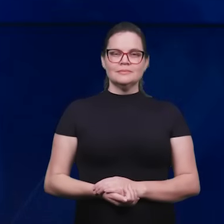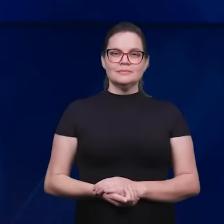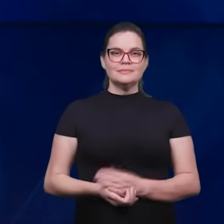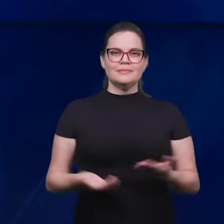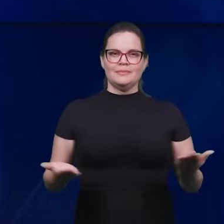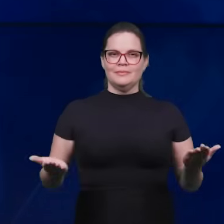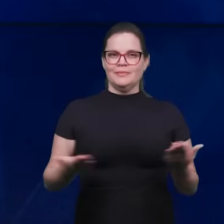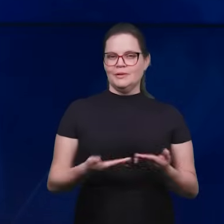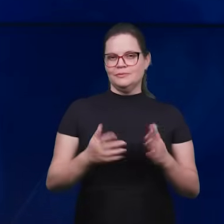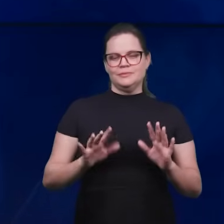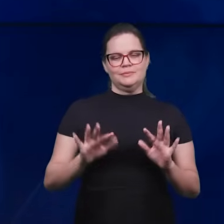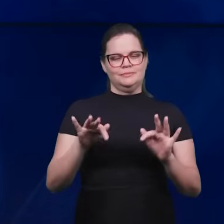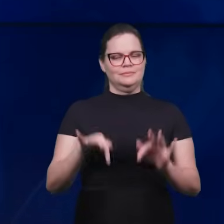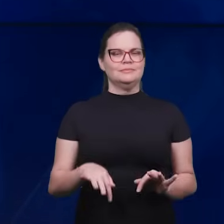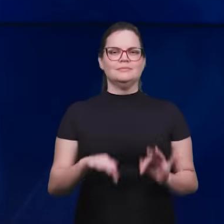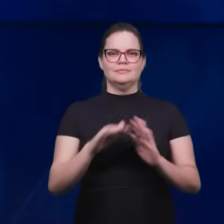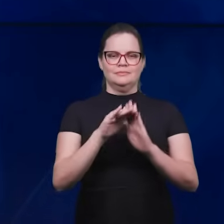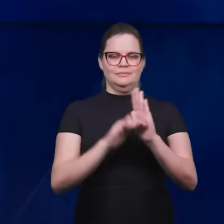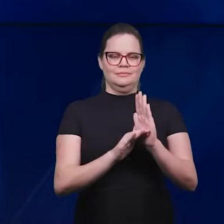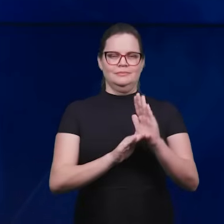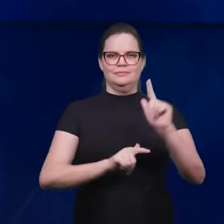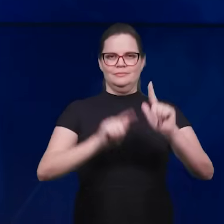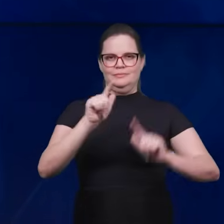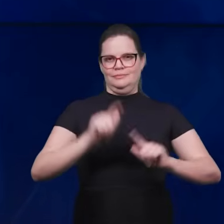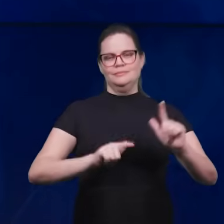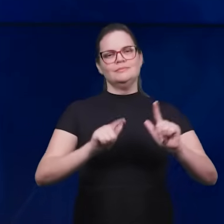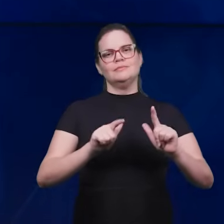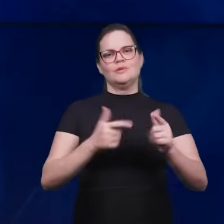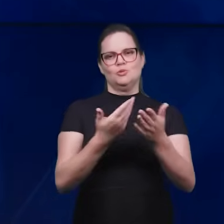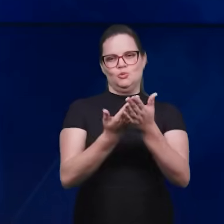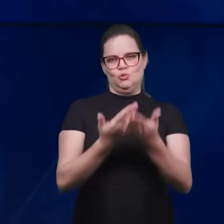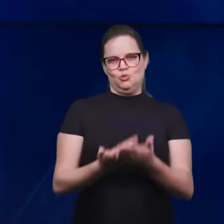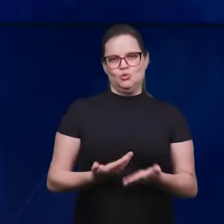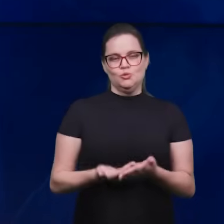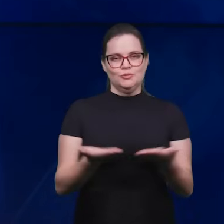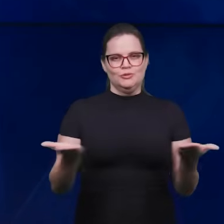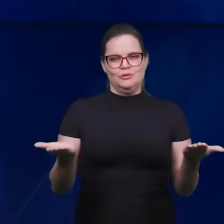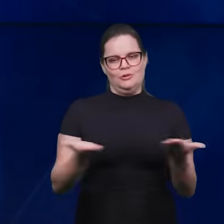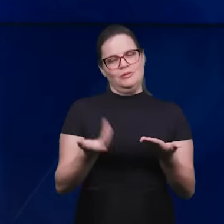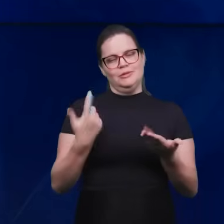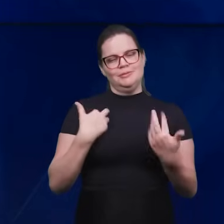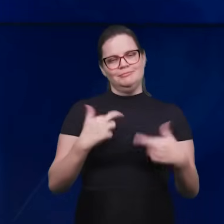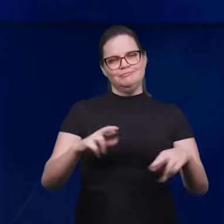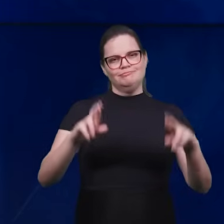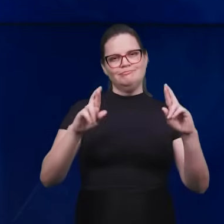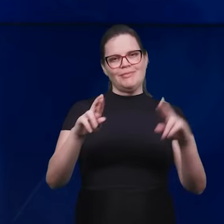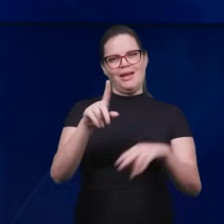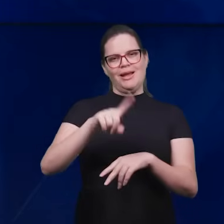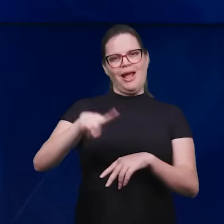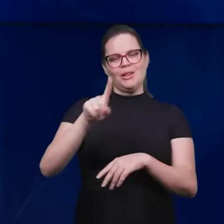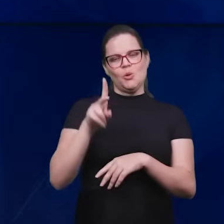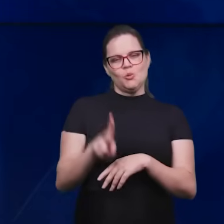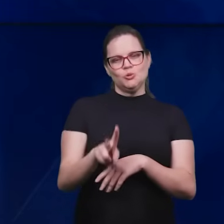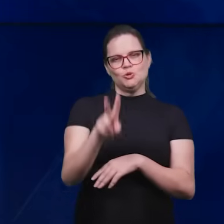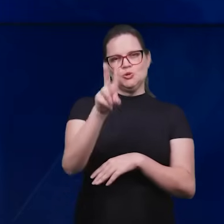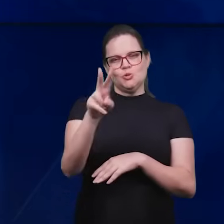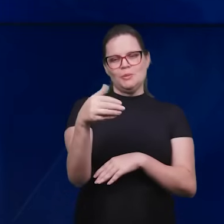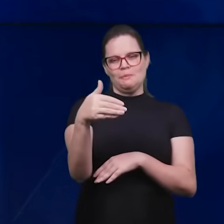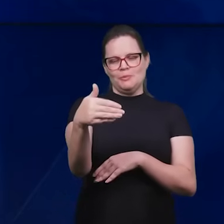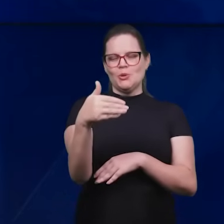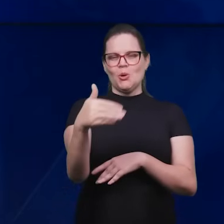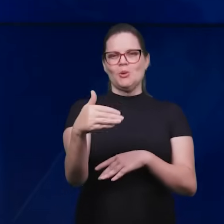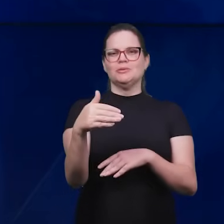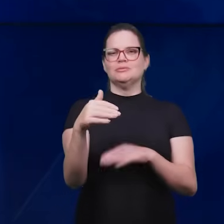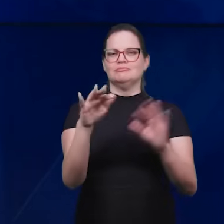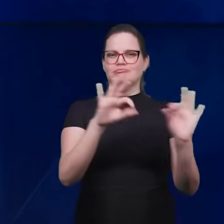Assim estamos chegando ao final deste episódio, desse estudo. Espero que cada um possa continuar conosco nos